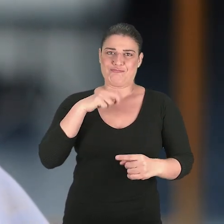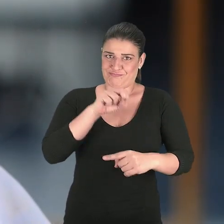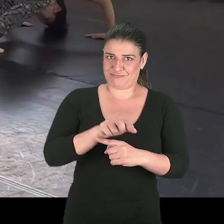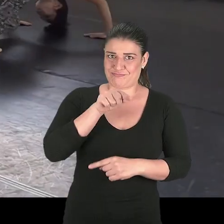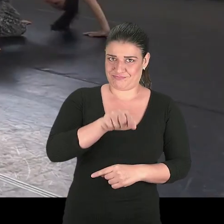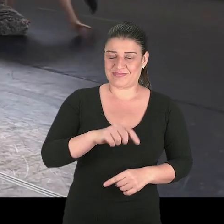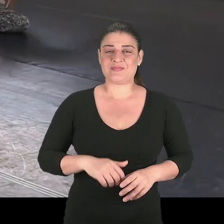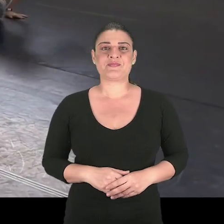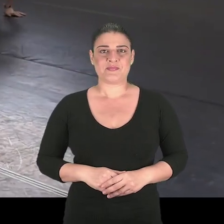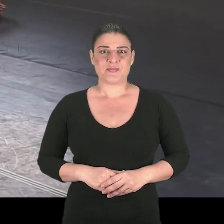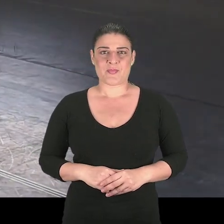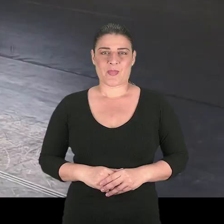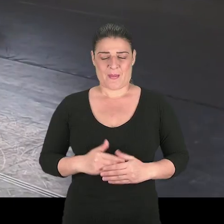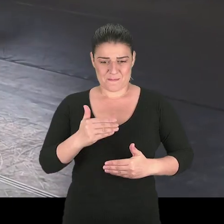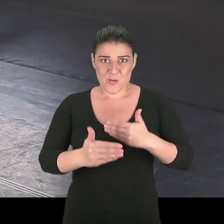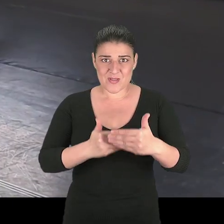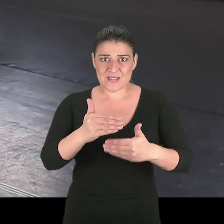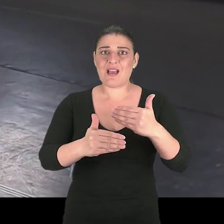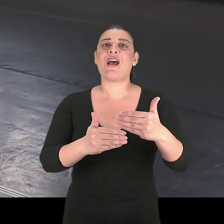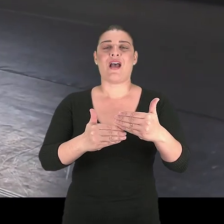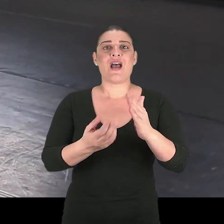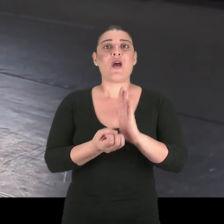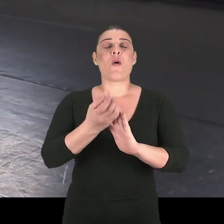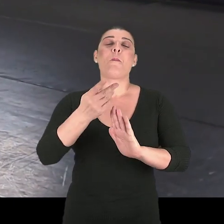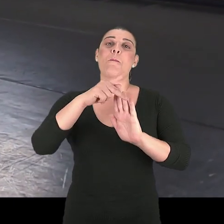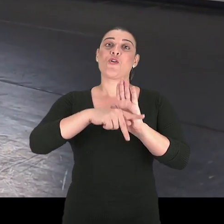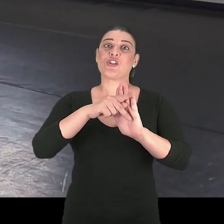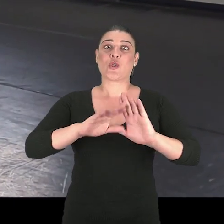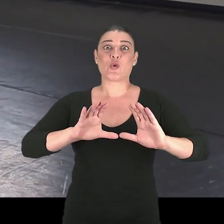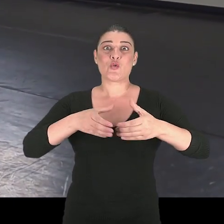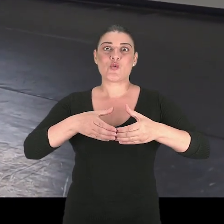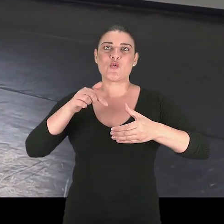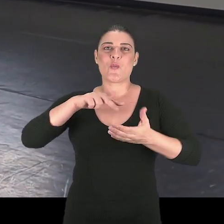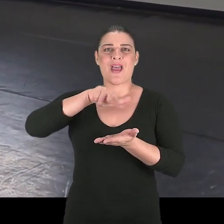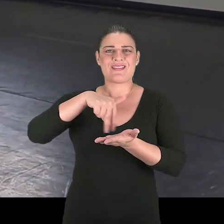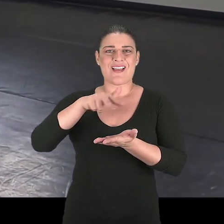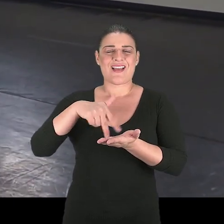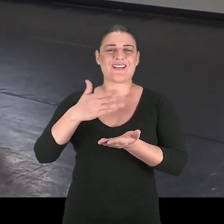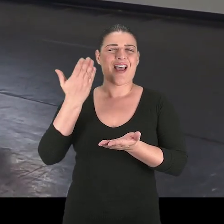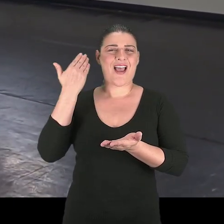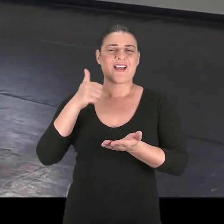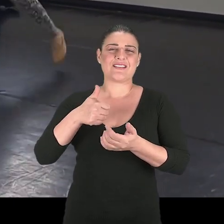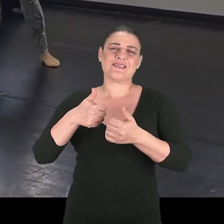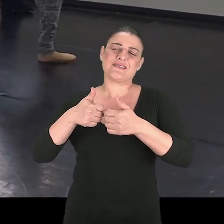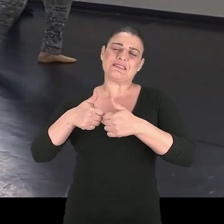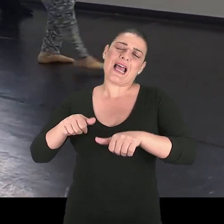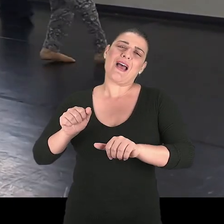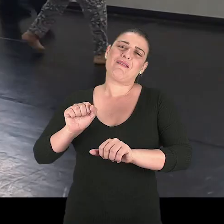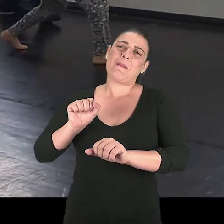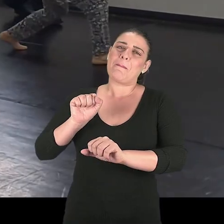E nesse processo é que teve o projeto da companhia, que já estava assim há algum tempo, meio